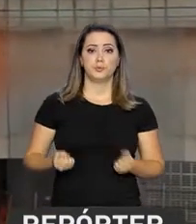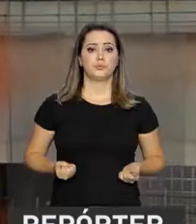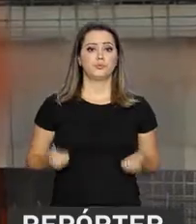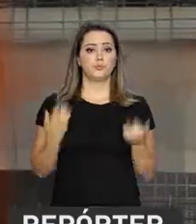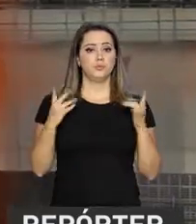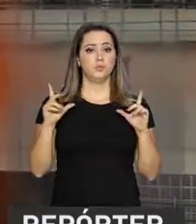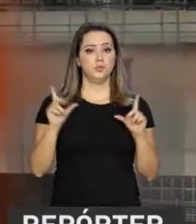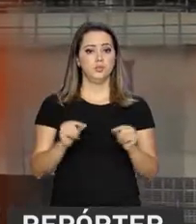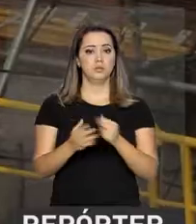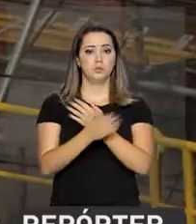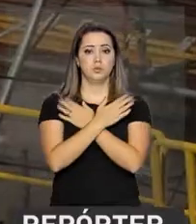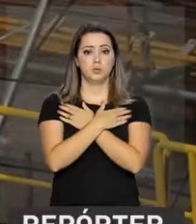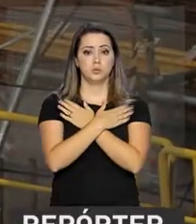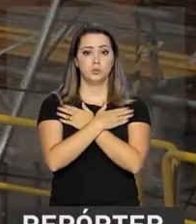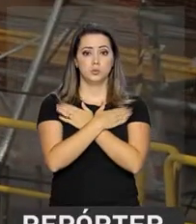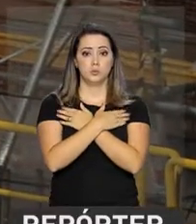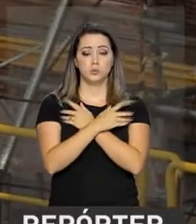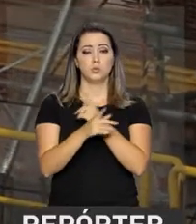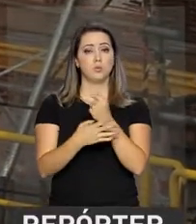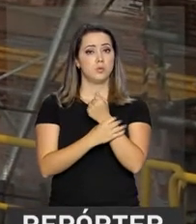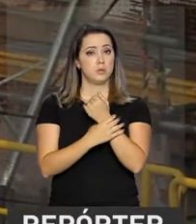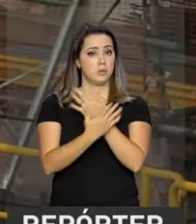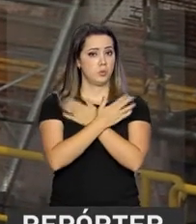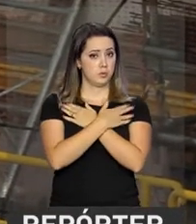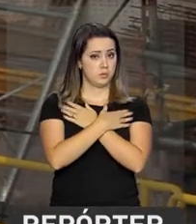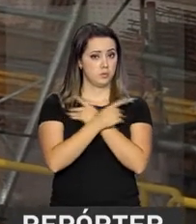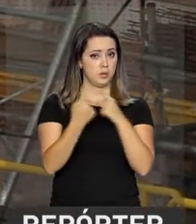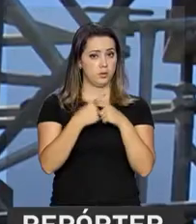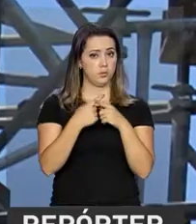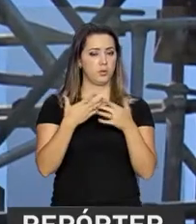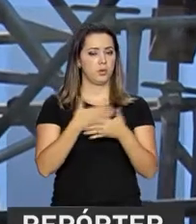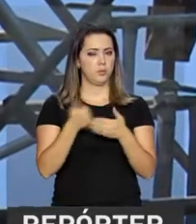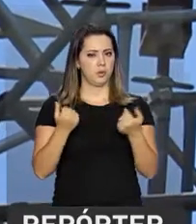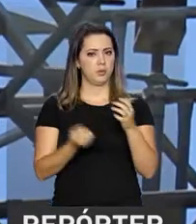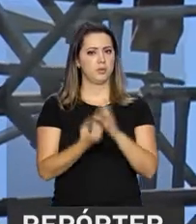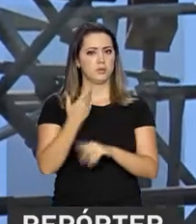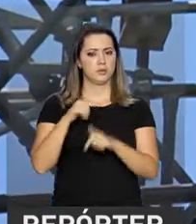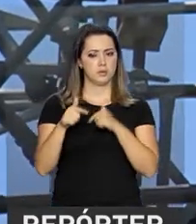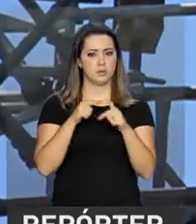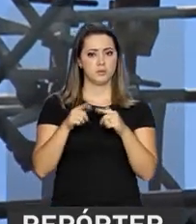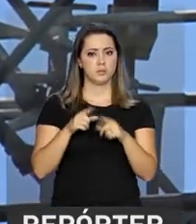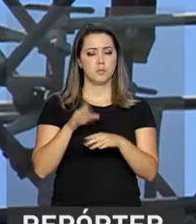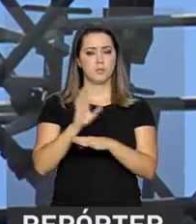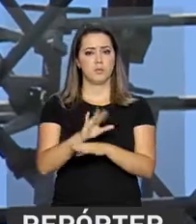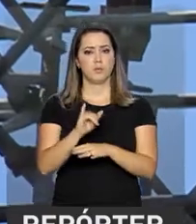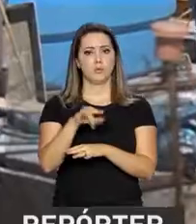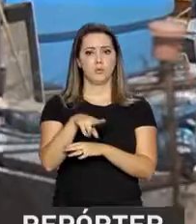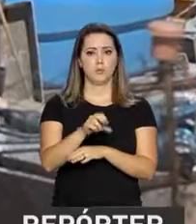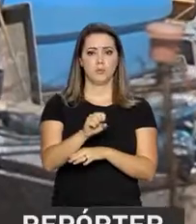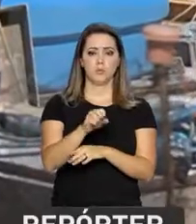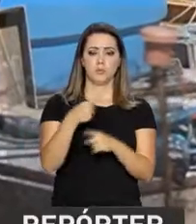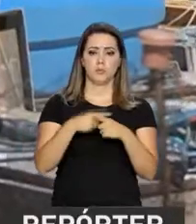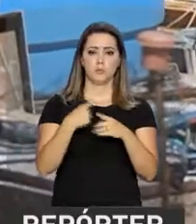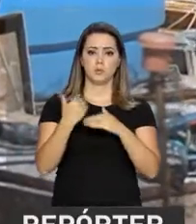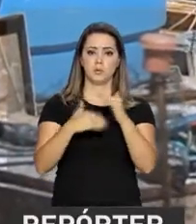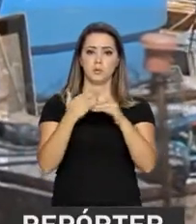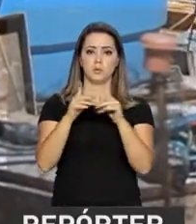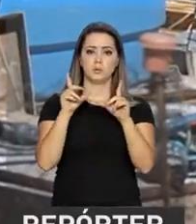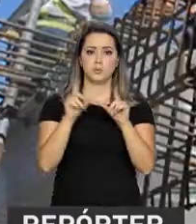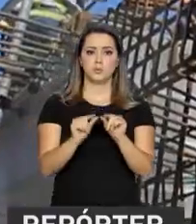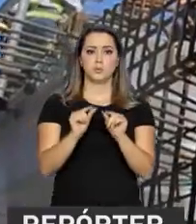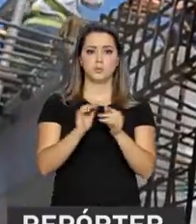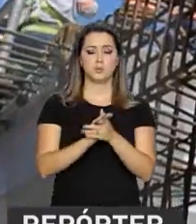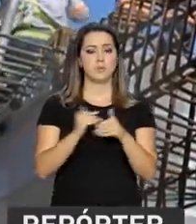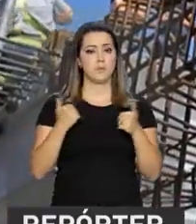com o seguro-desemprego, já que o mercado de trabalho apresenta melhoras e com benefícios do INSS, porque o aumento foi